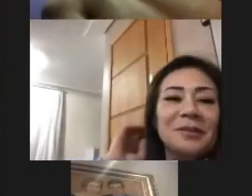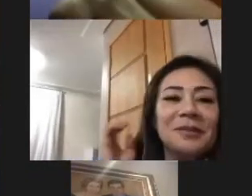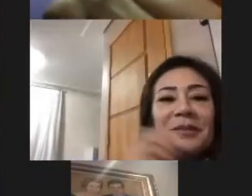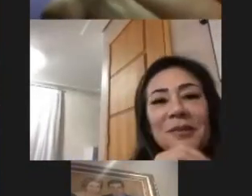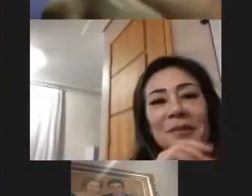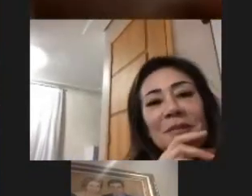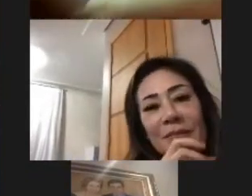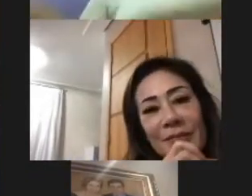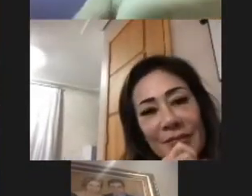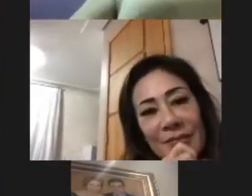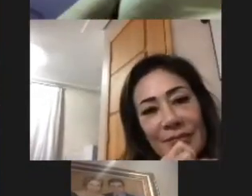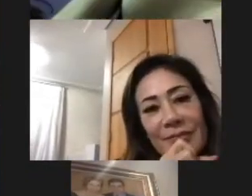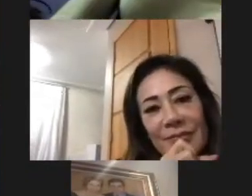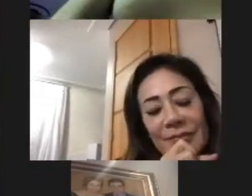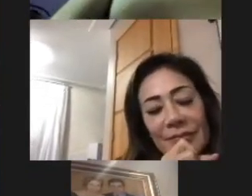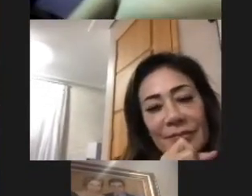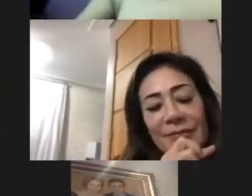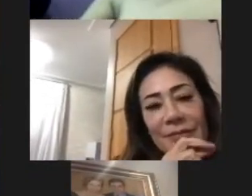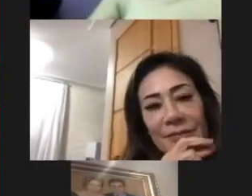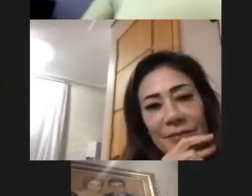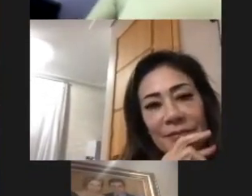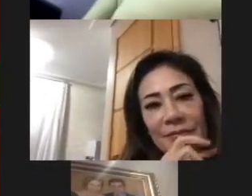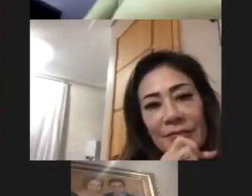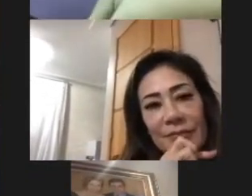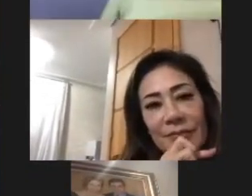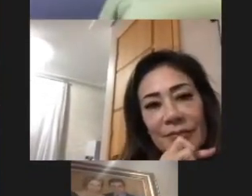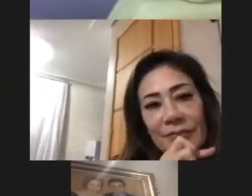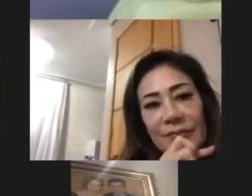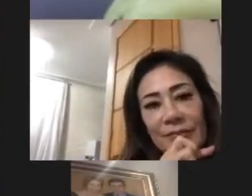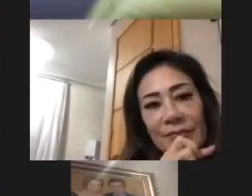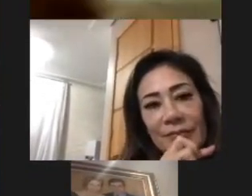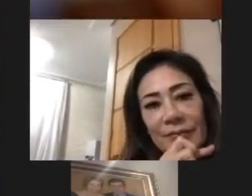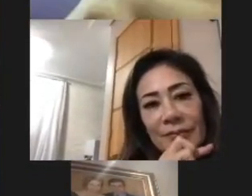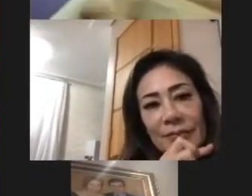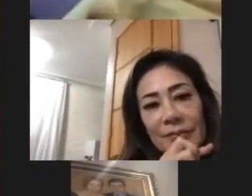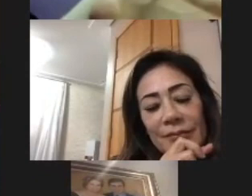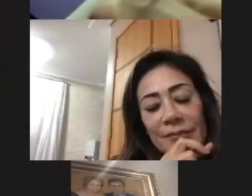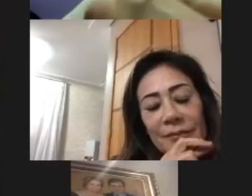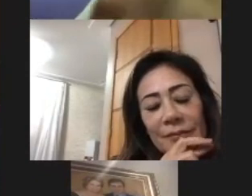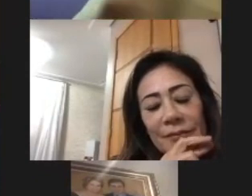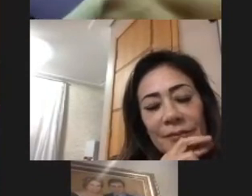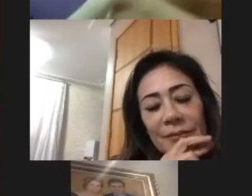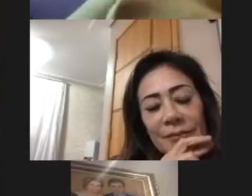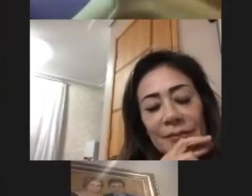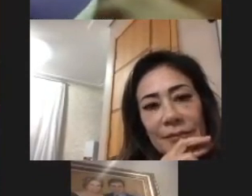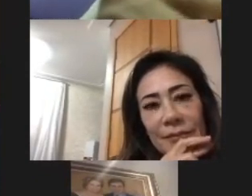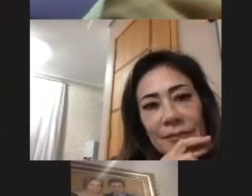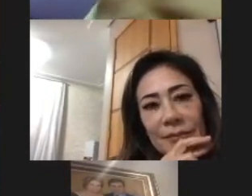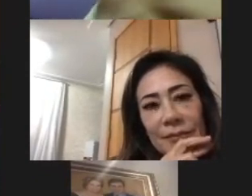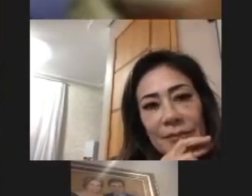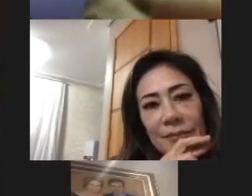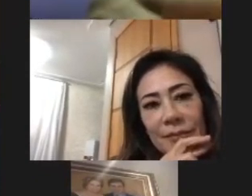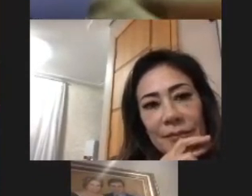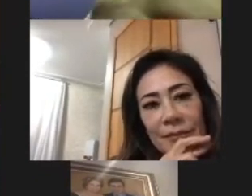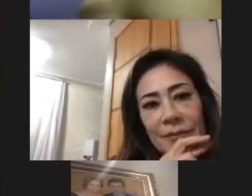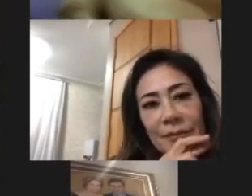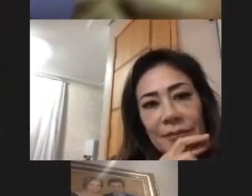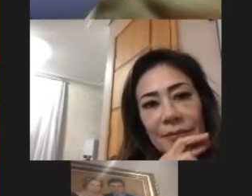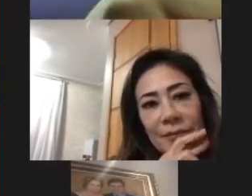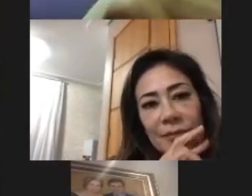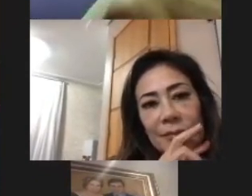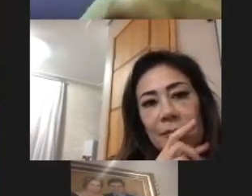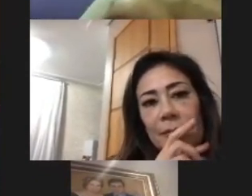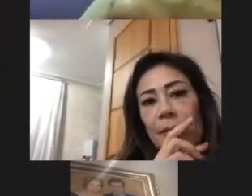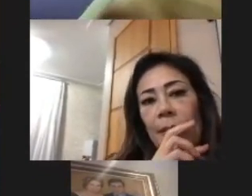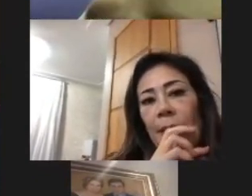fermento em pó químico e o fermento biológico são duas propostas totalmente diferentes, tá, pessoal, nos pães. Então, por exemplo,